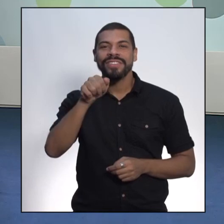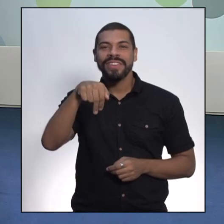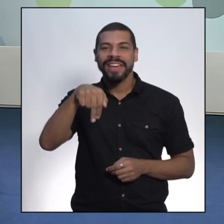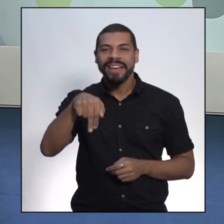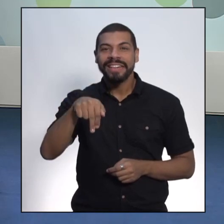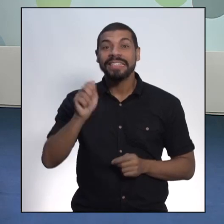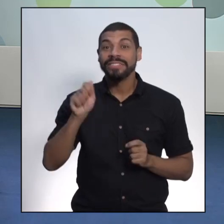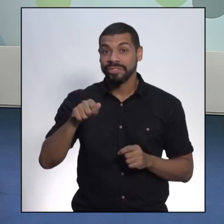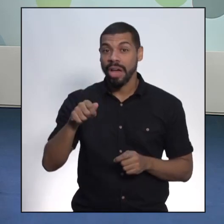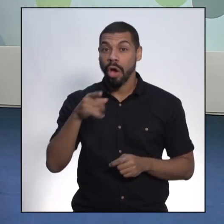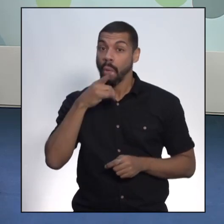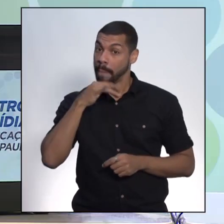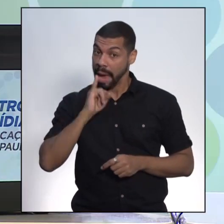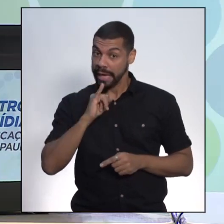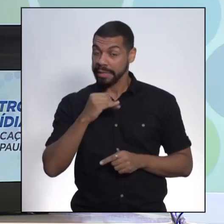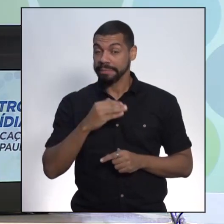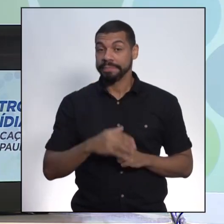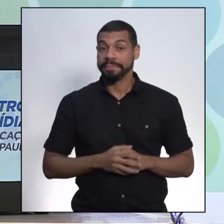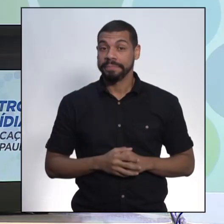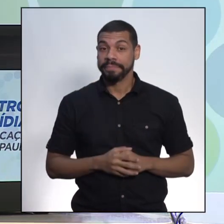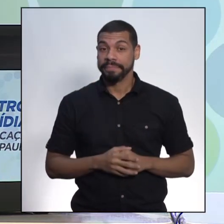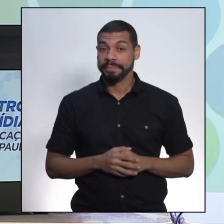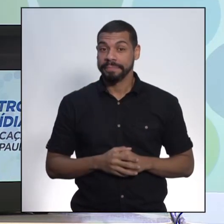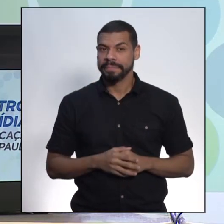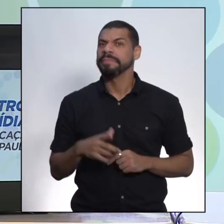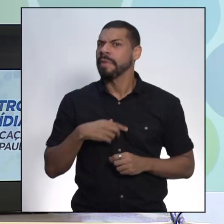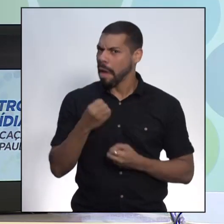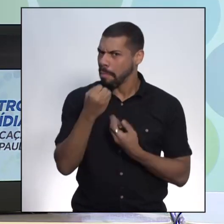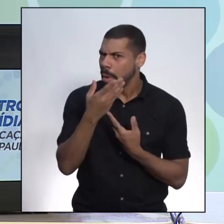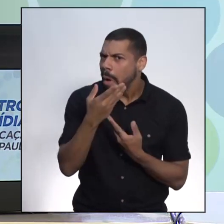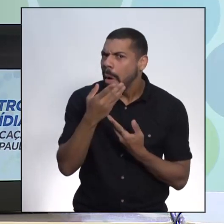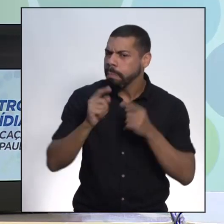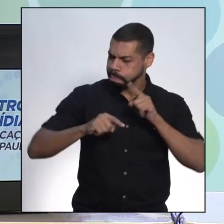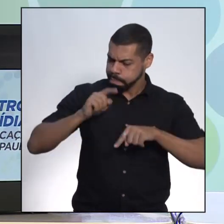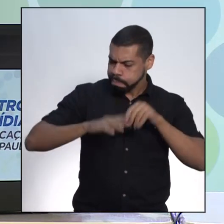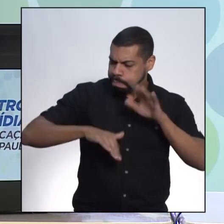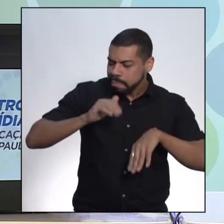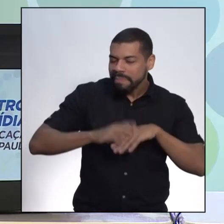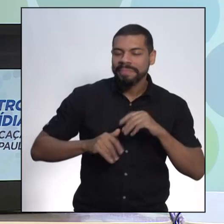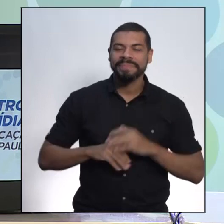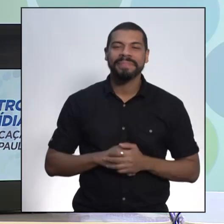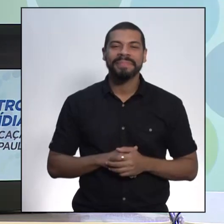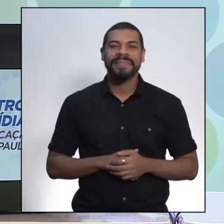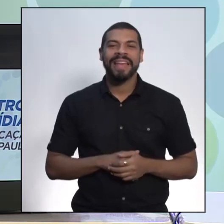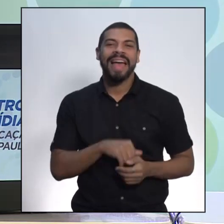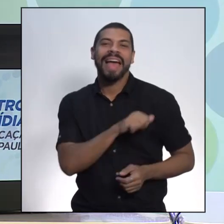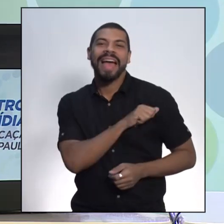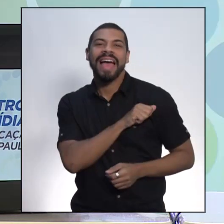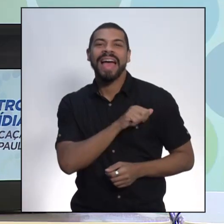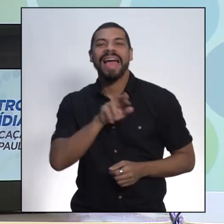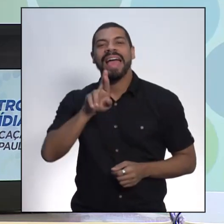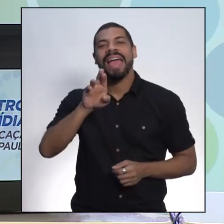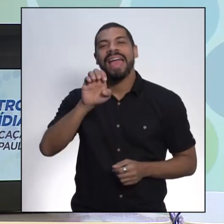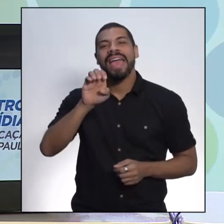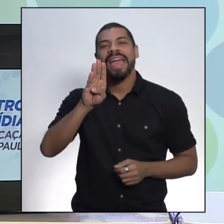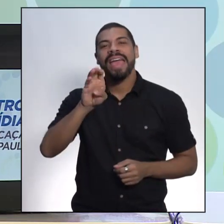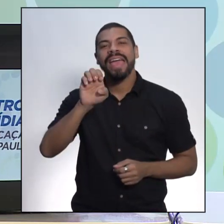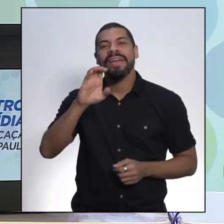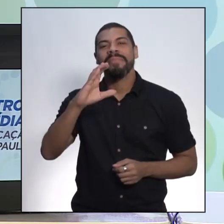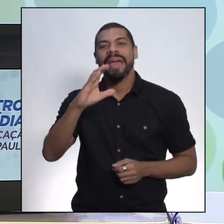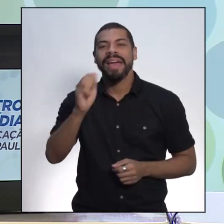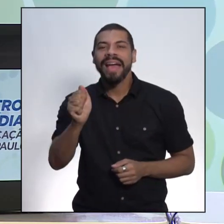pai dele é bem habilidoso. Oh, legal. A Rebeca tem o tio